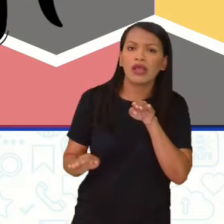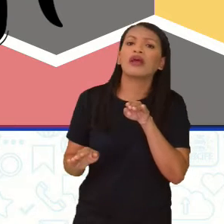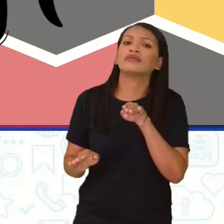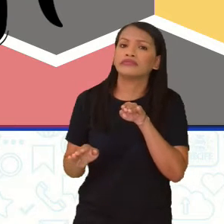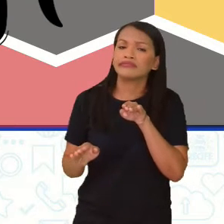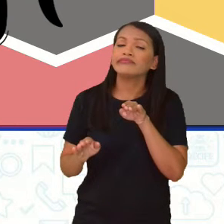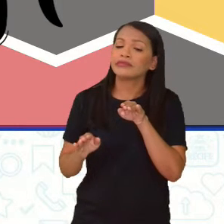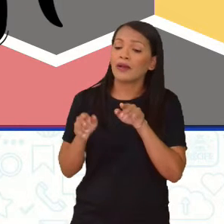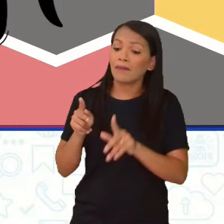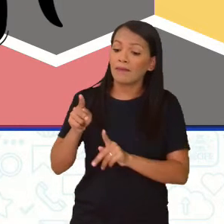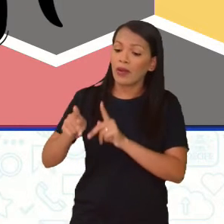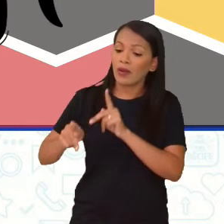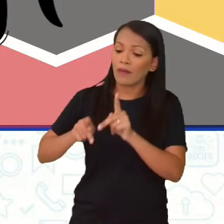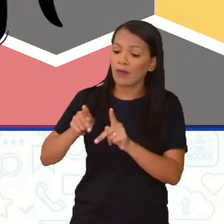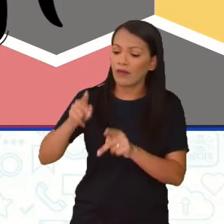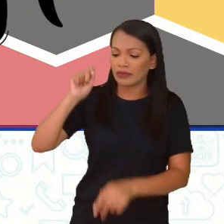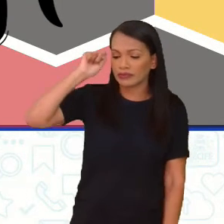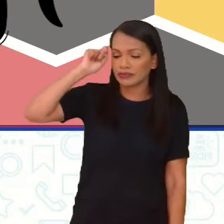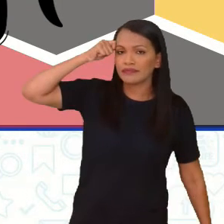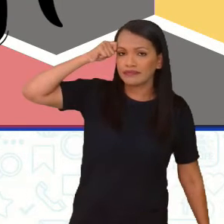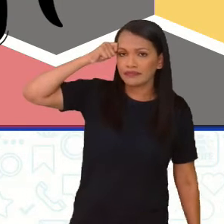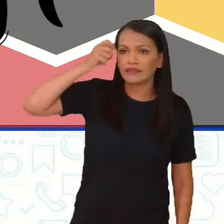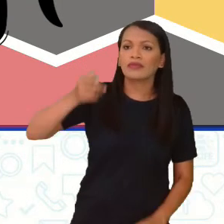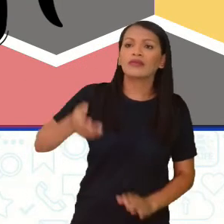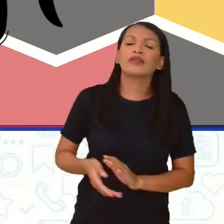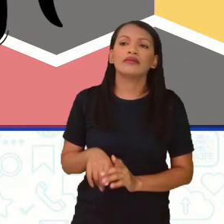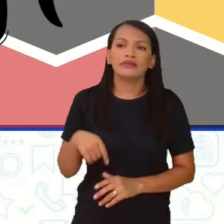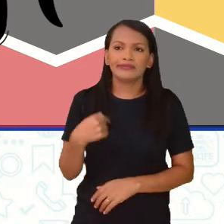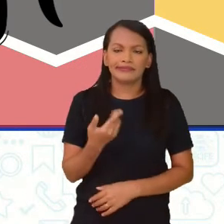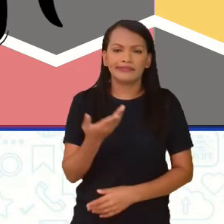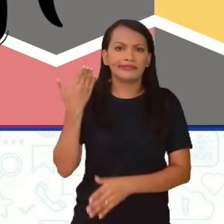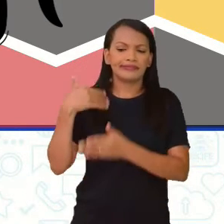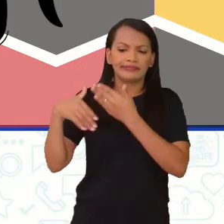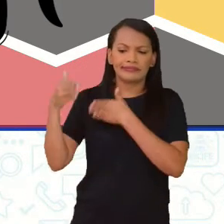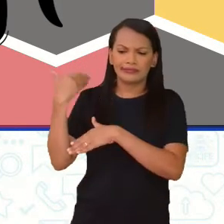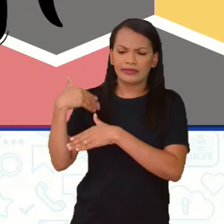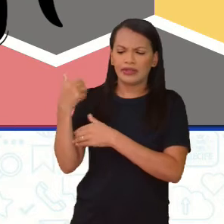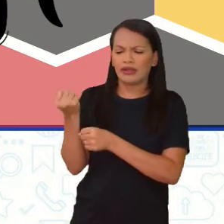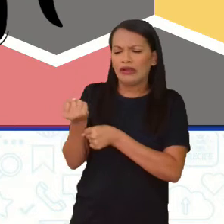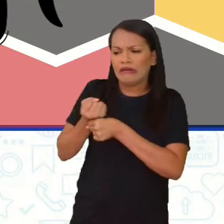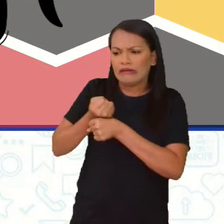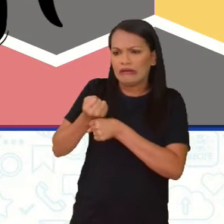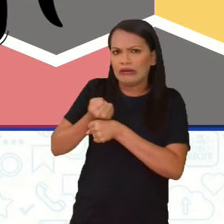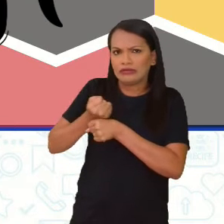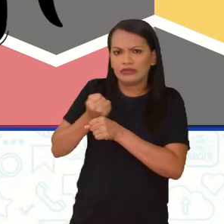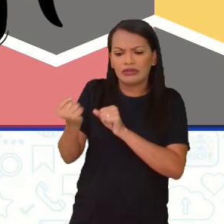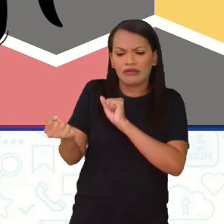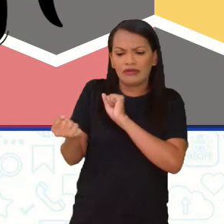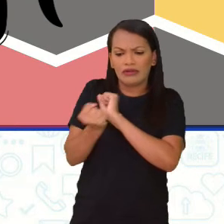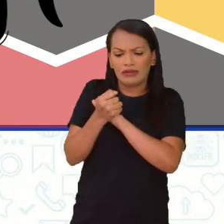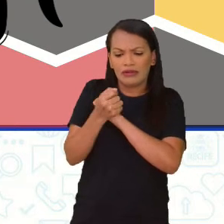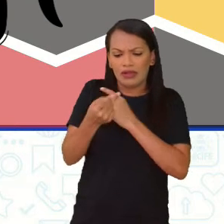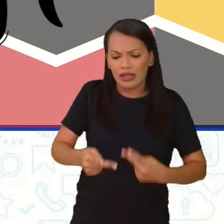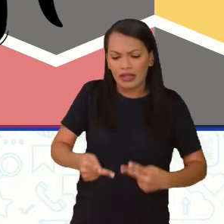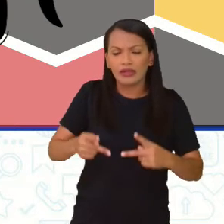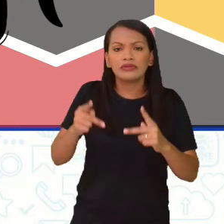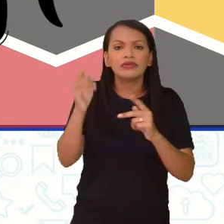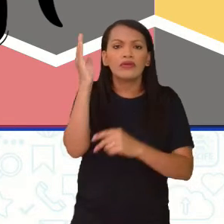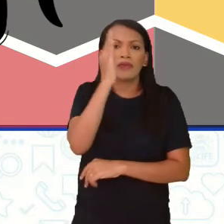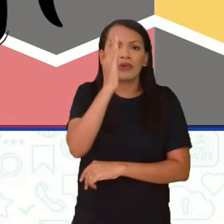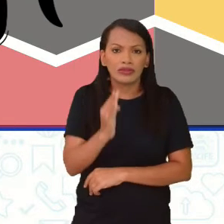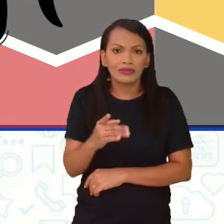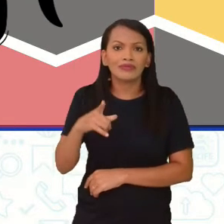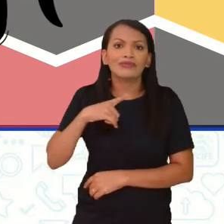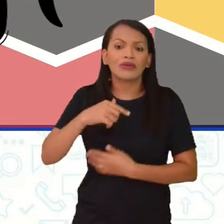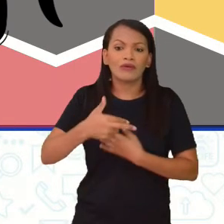mais de 350 anos de escravidão aqui no Brasil, e as consequências, né, de